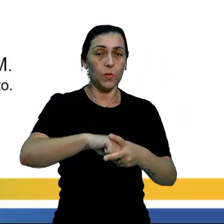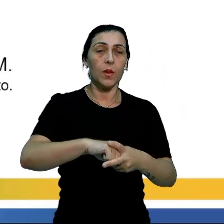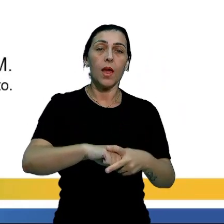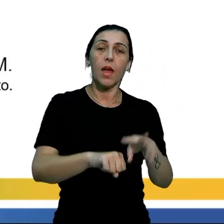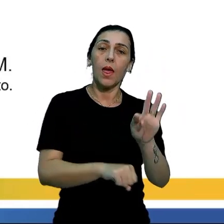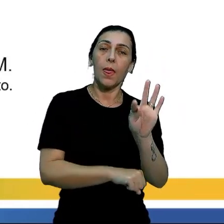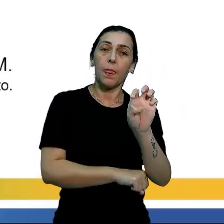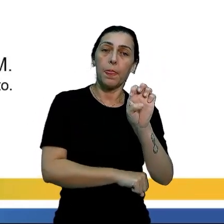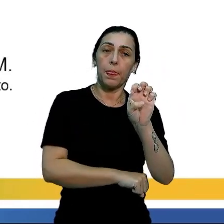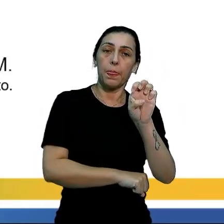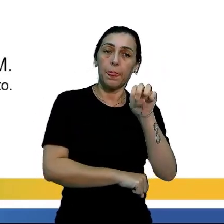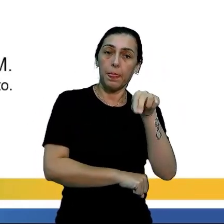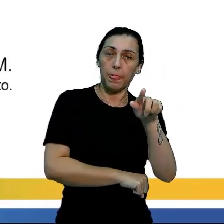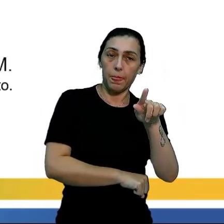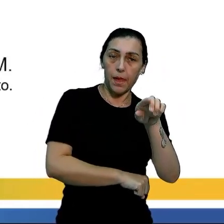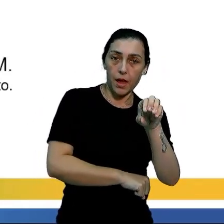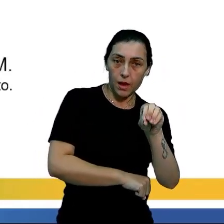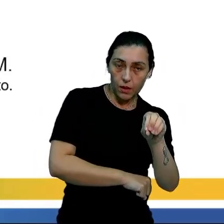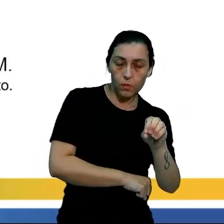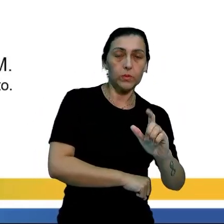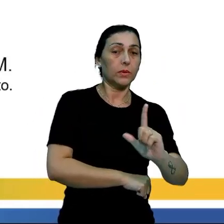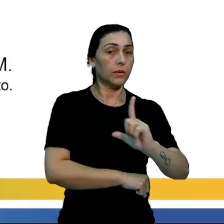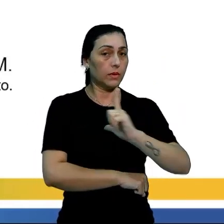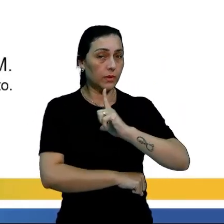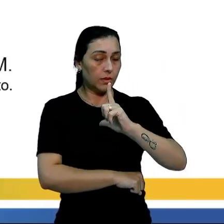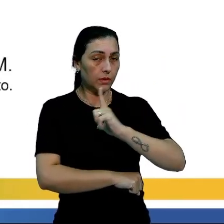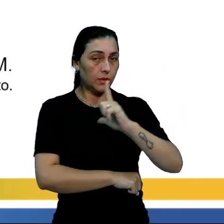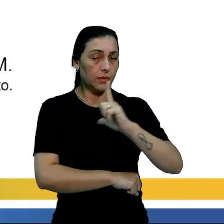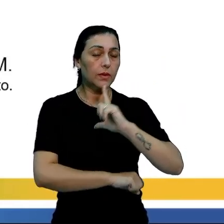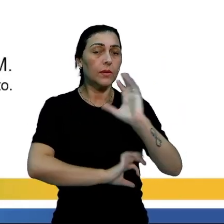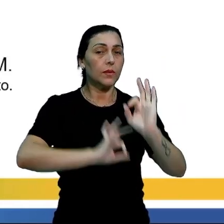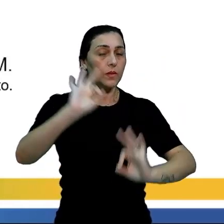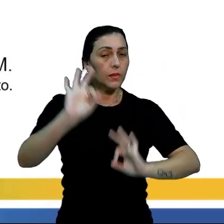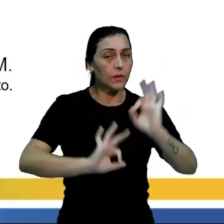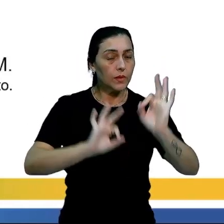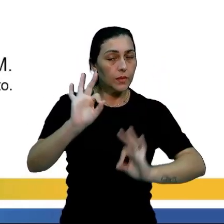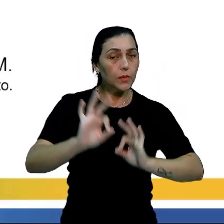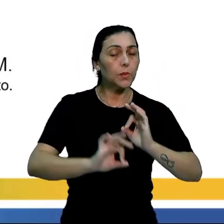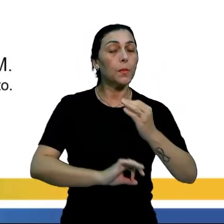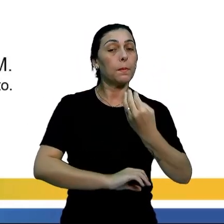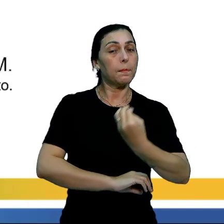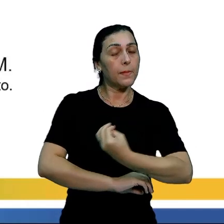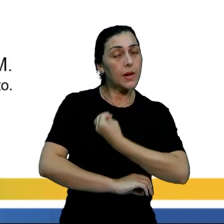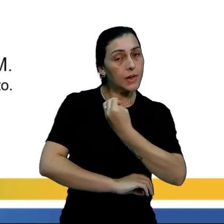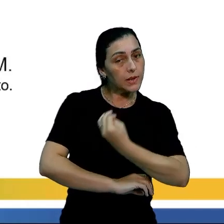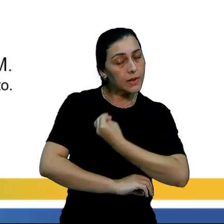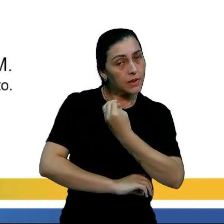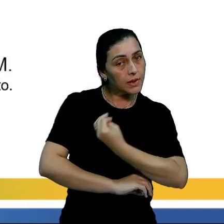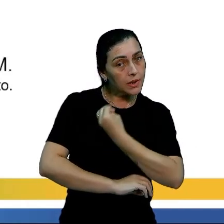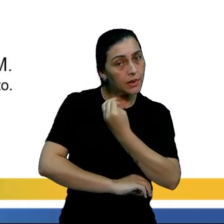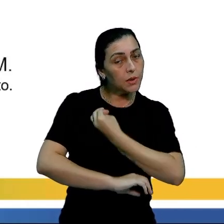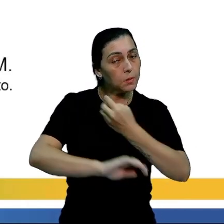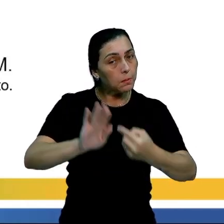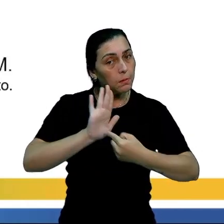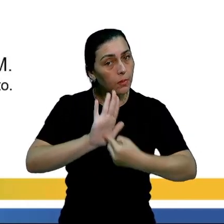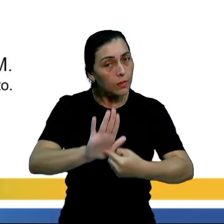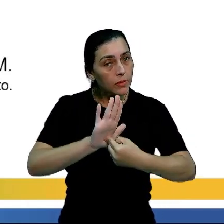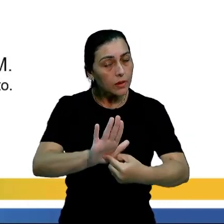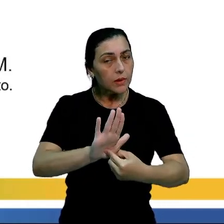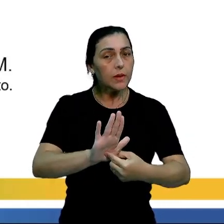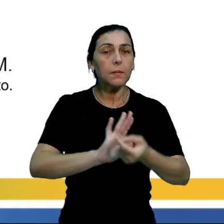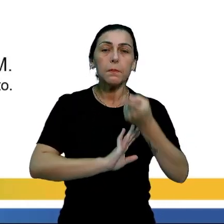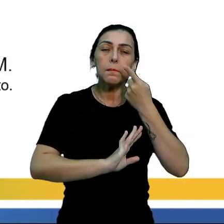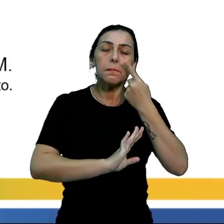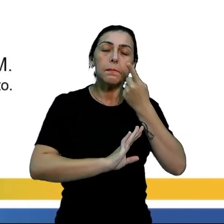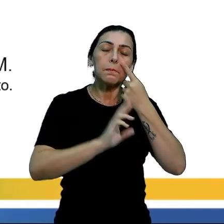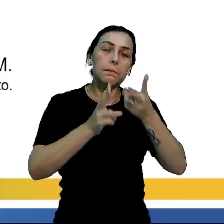essas construções verbais, construídas aí no presente do indicativo, né? E